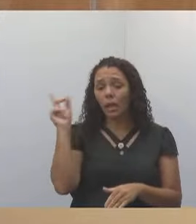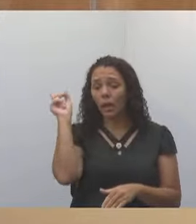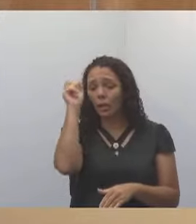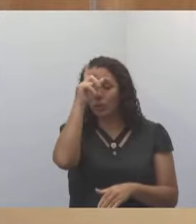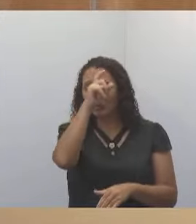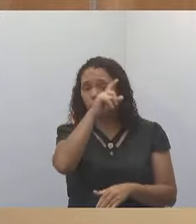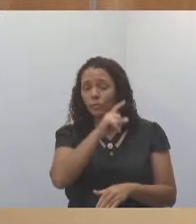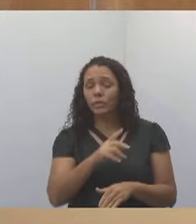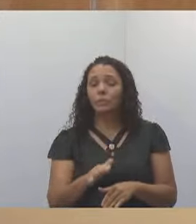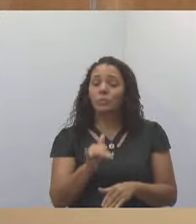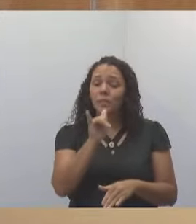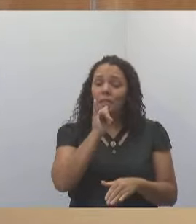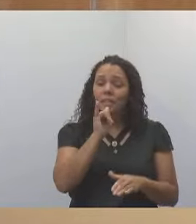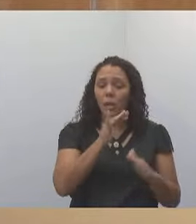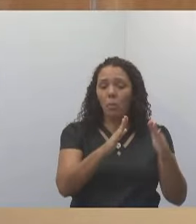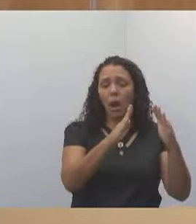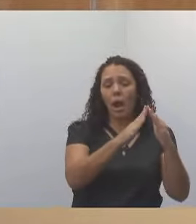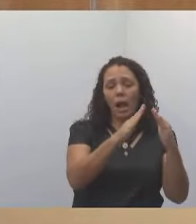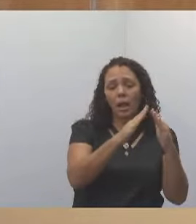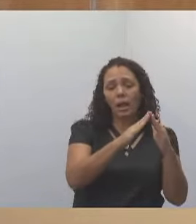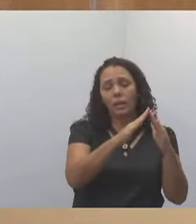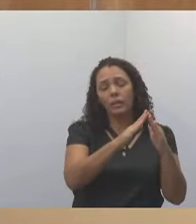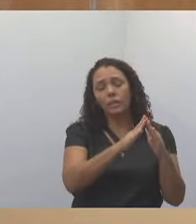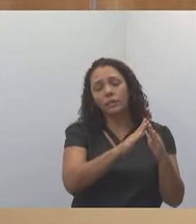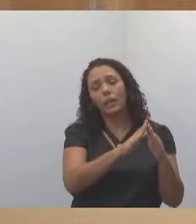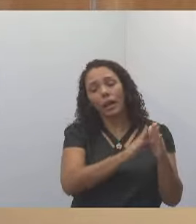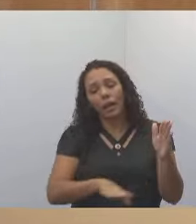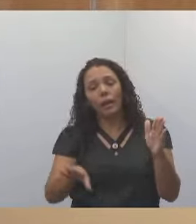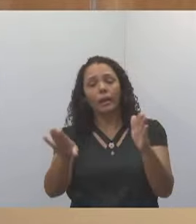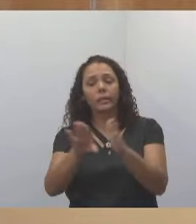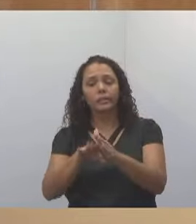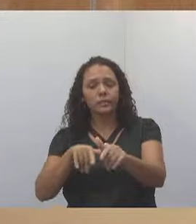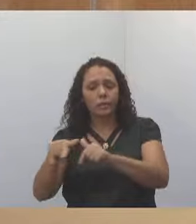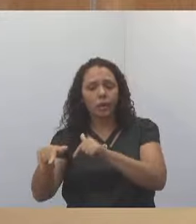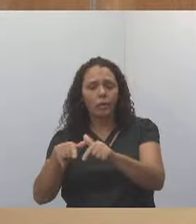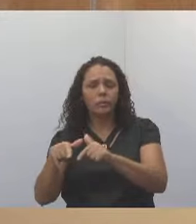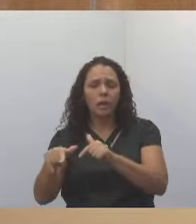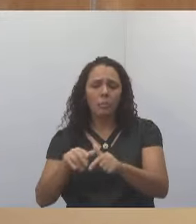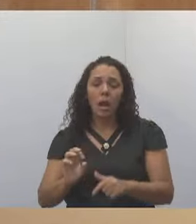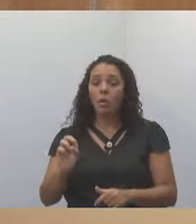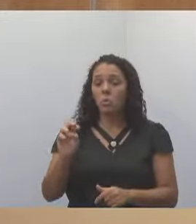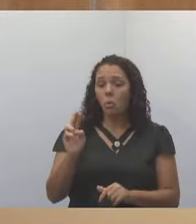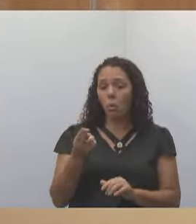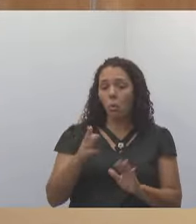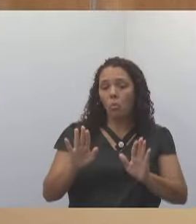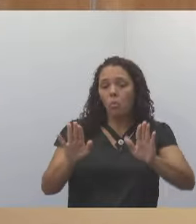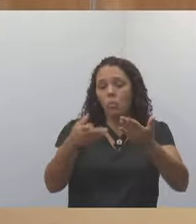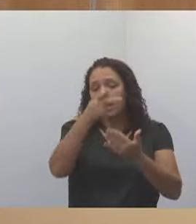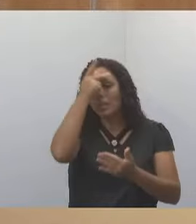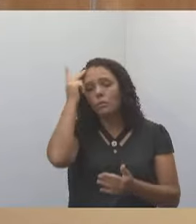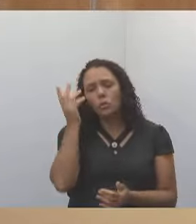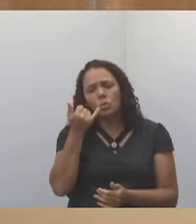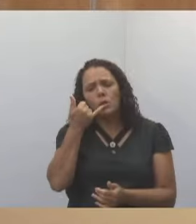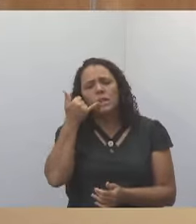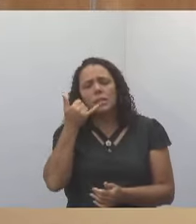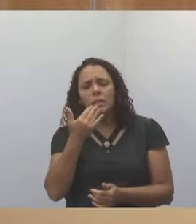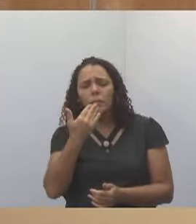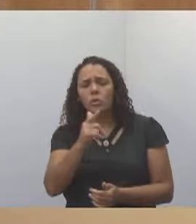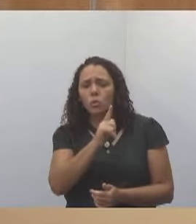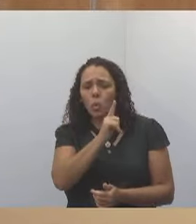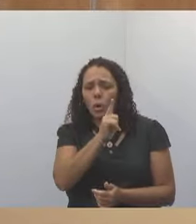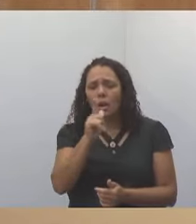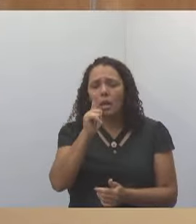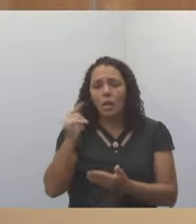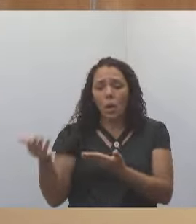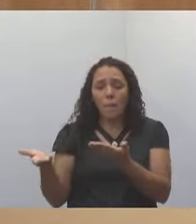até o trabalho, do trabalho até a casa de quem solicitou algum lanche, algum alimento, algum suco, alguma coisa de